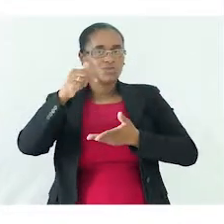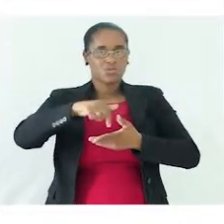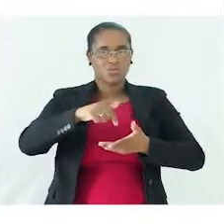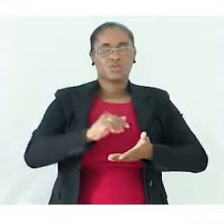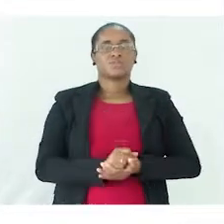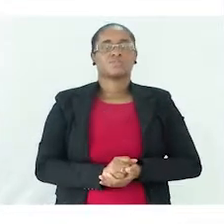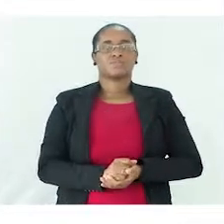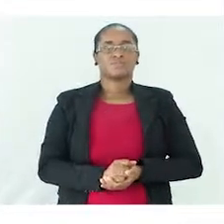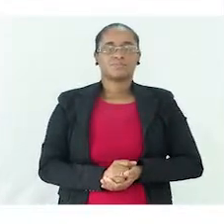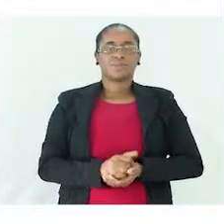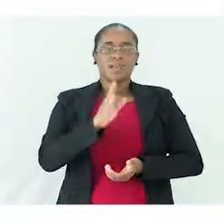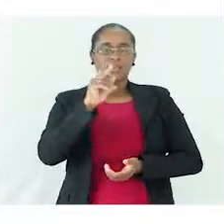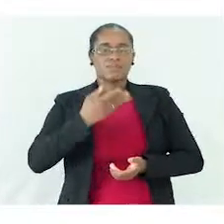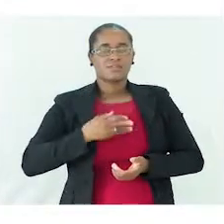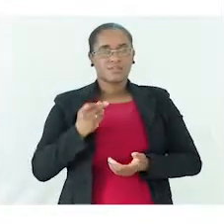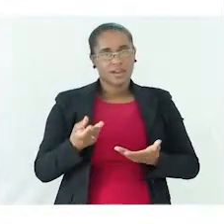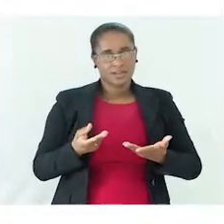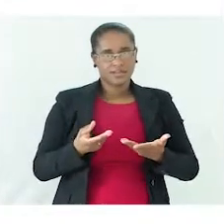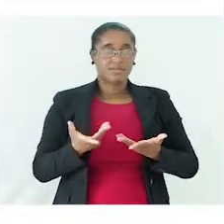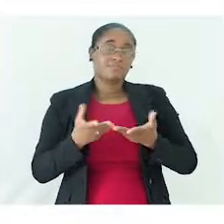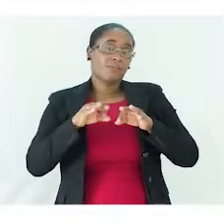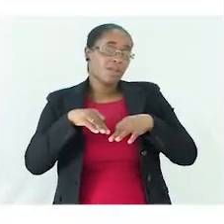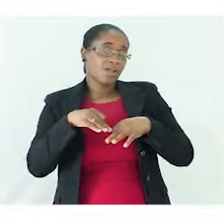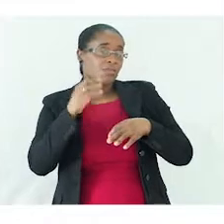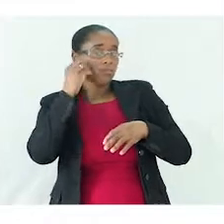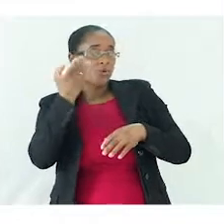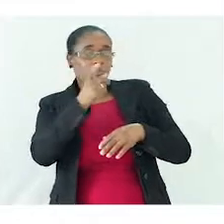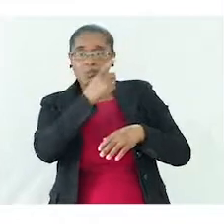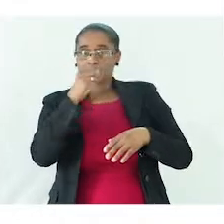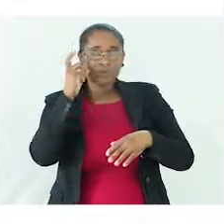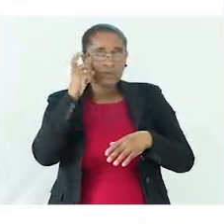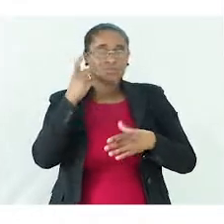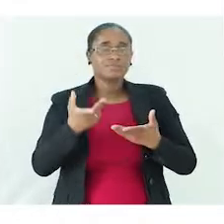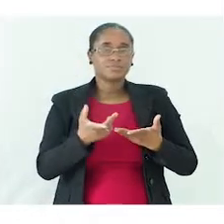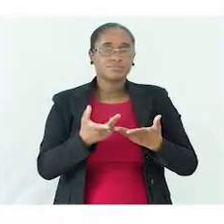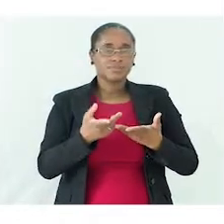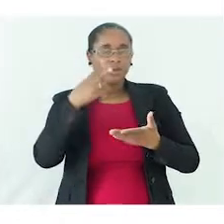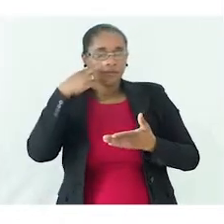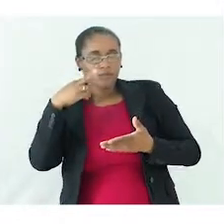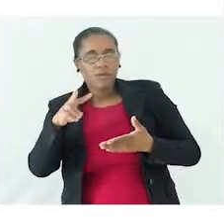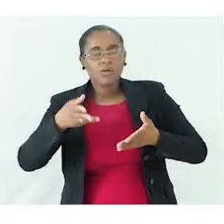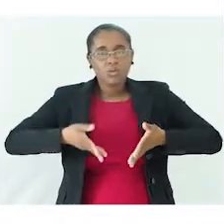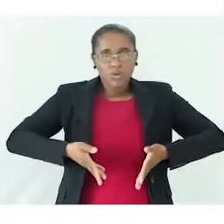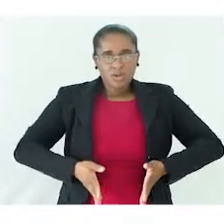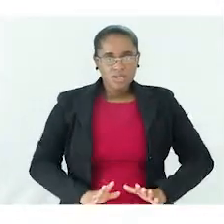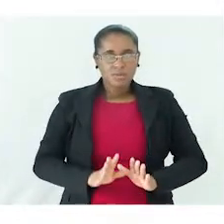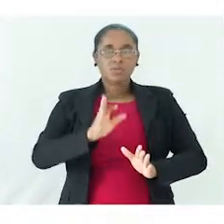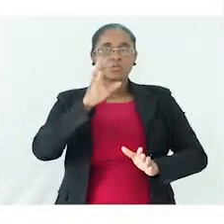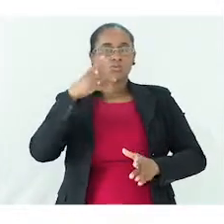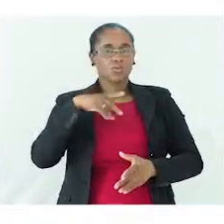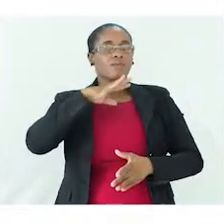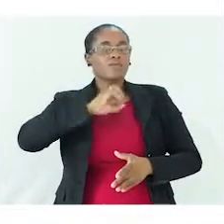As fadas, finalmente, como prometeram, assistiram ao nascimento do